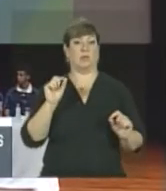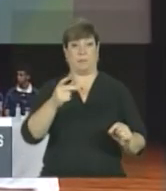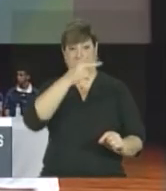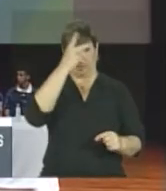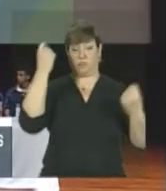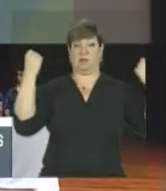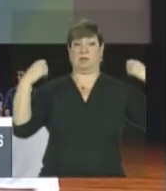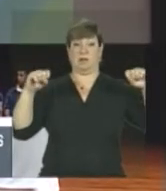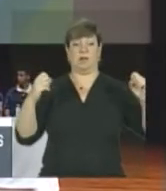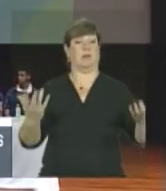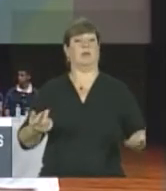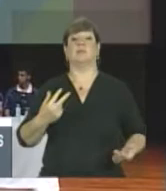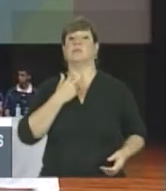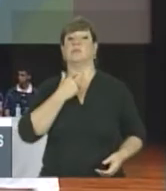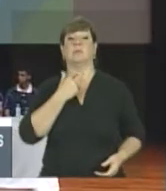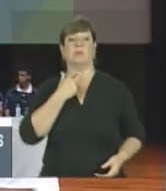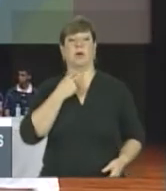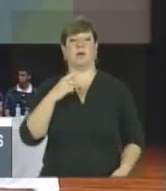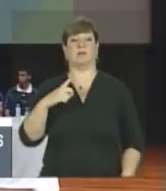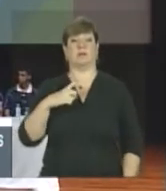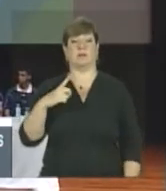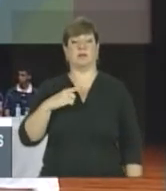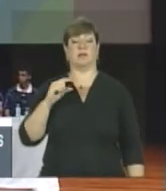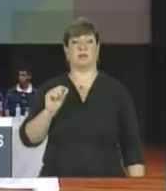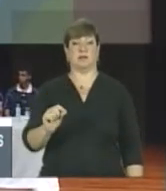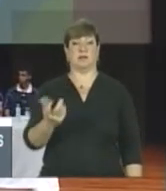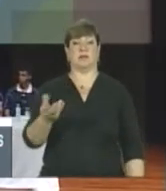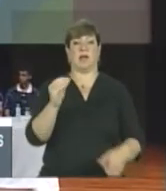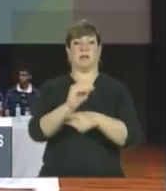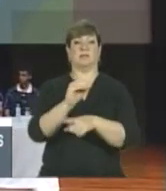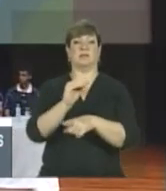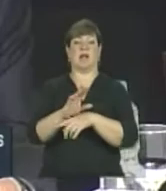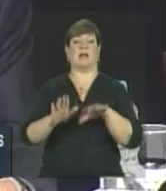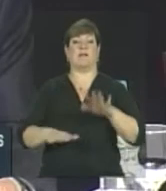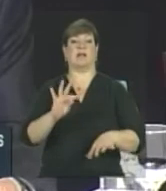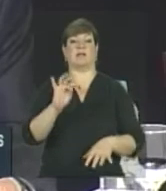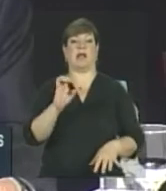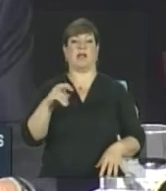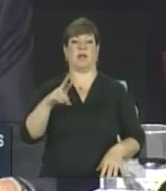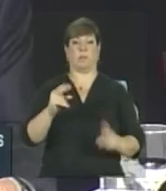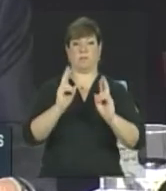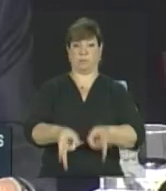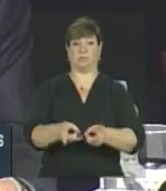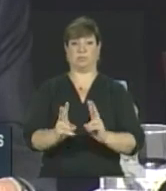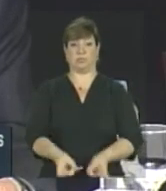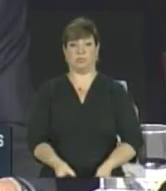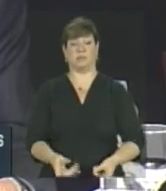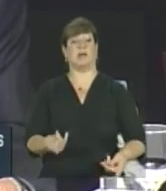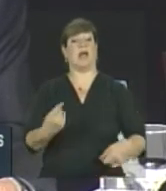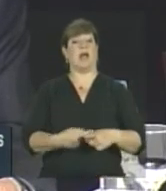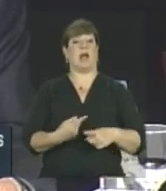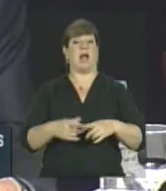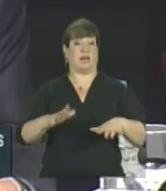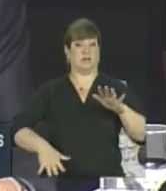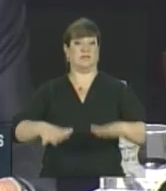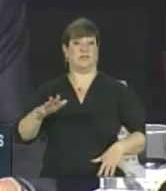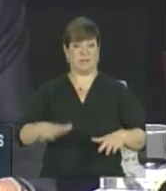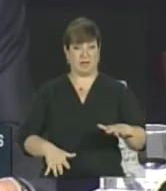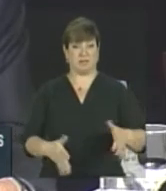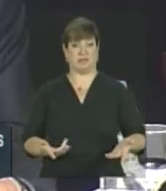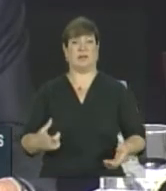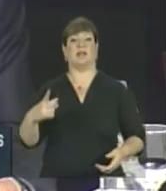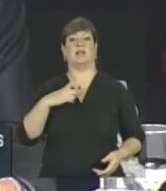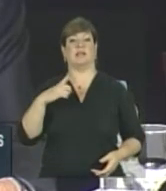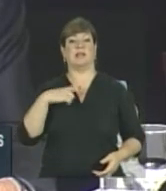podem contar com a assistência de um técnico permanentemente, que às vezes